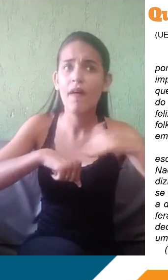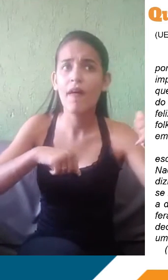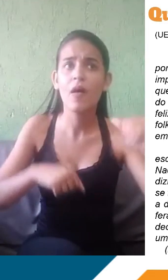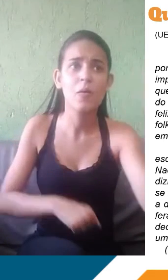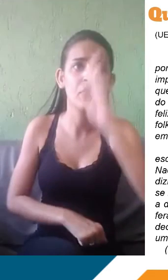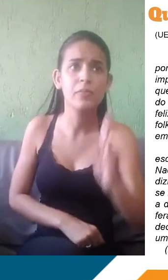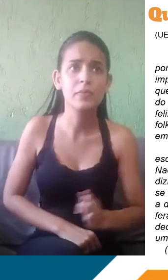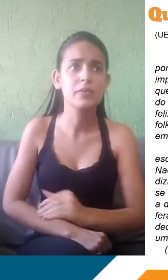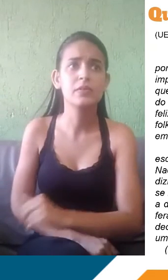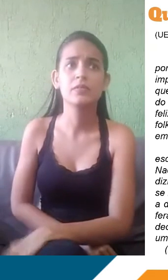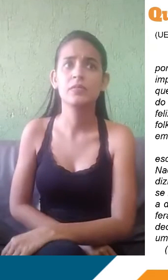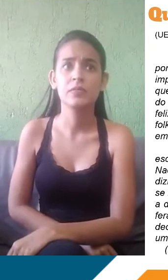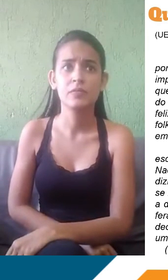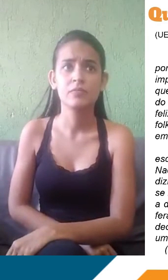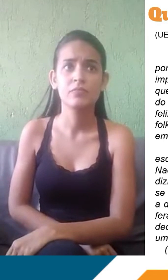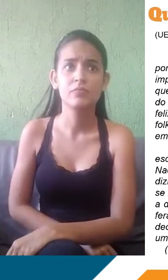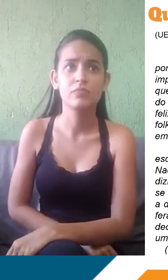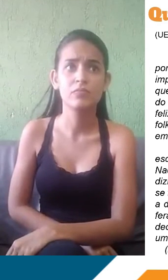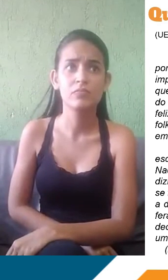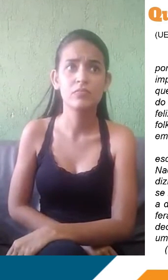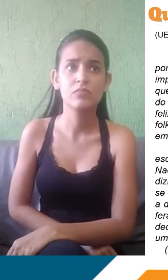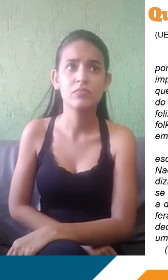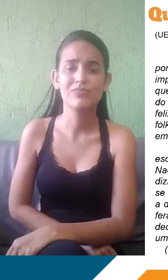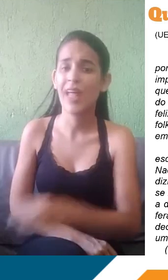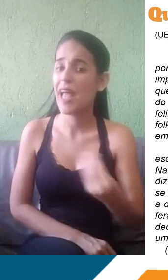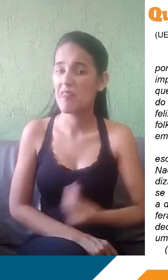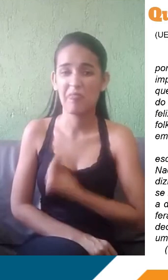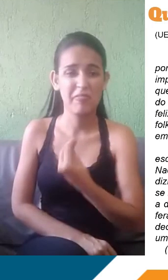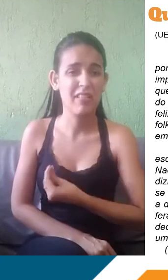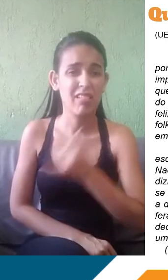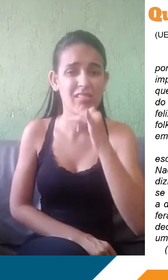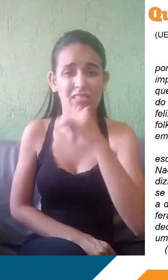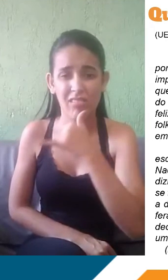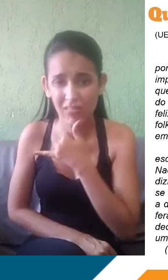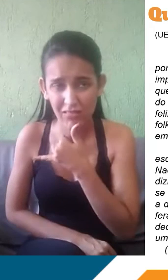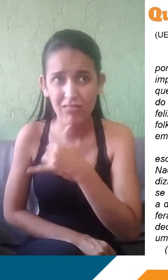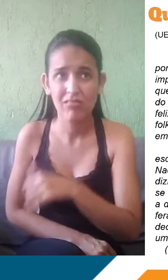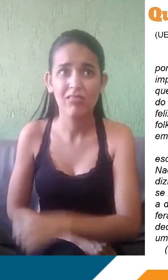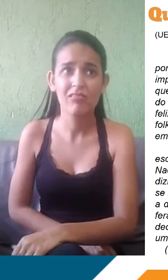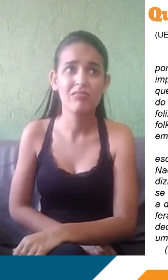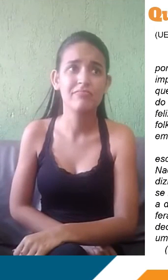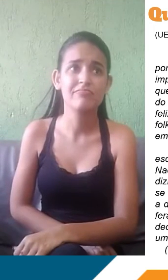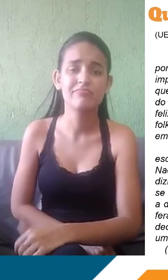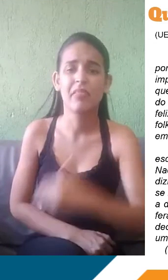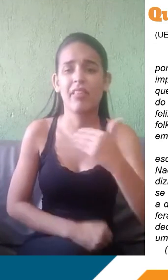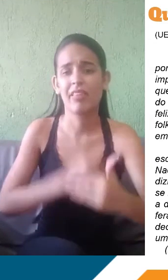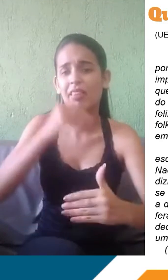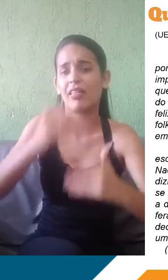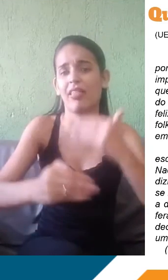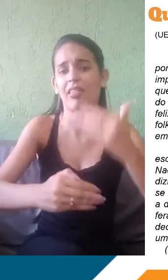inúmeros? Outra decepção. A sua vida era uma decepção, uma série, melhor,